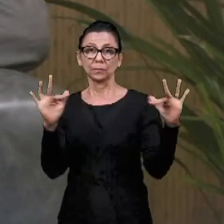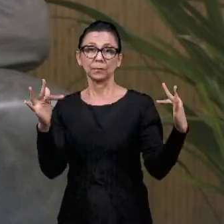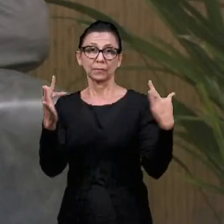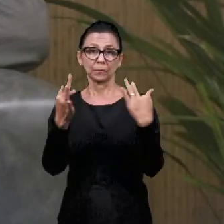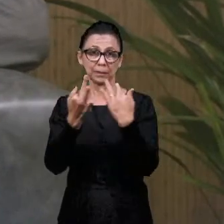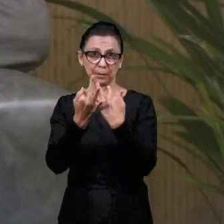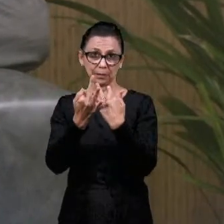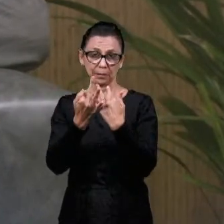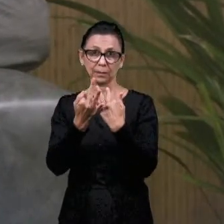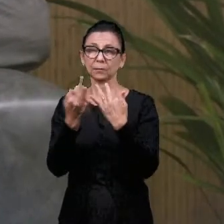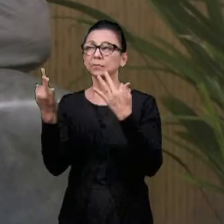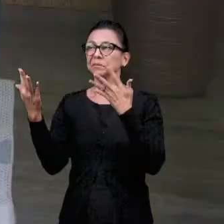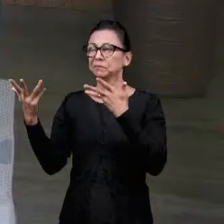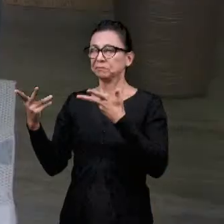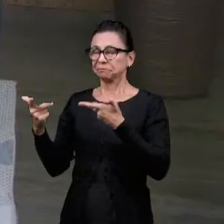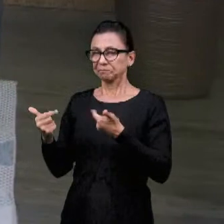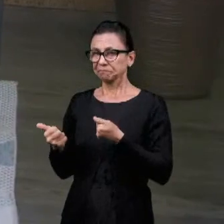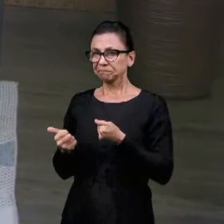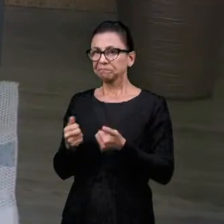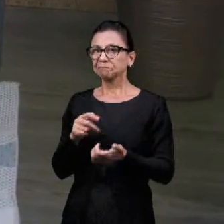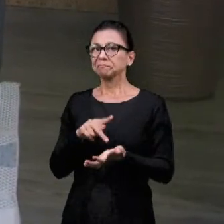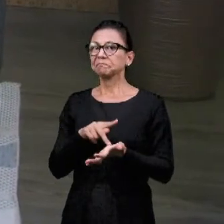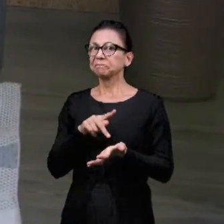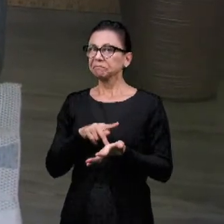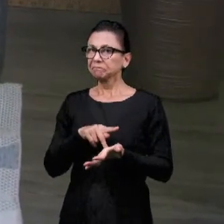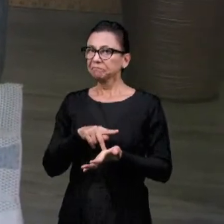Que coisa maravilhosa.